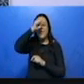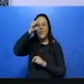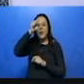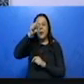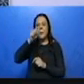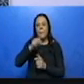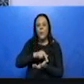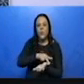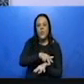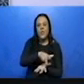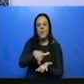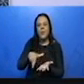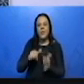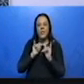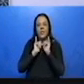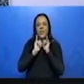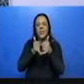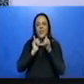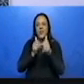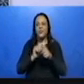aí, tá? Ó,